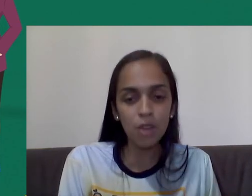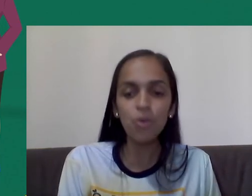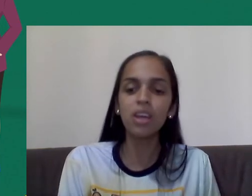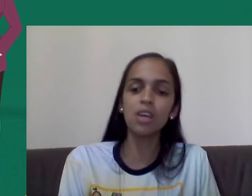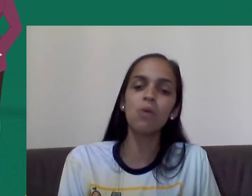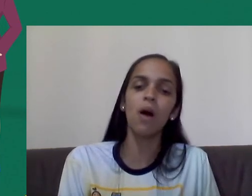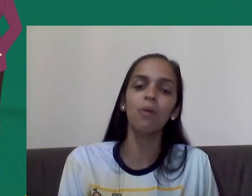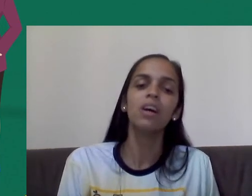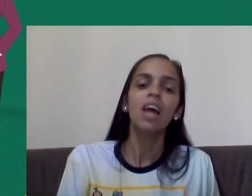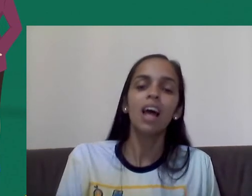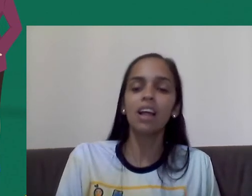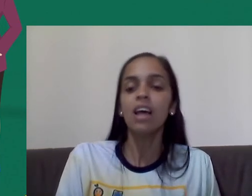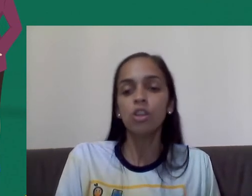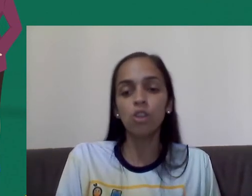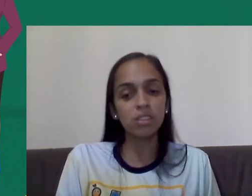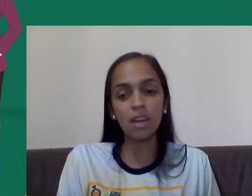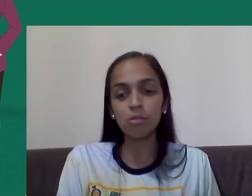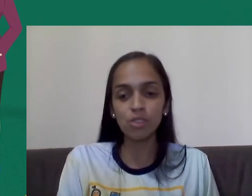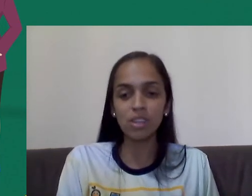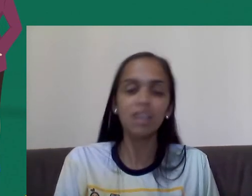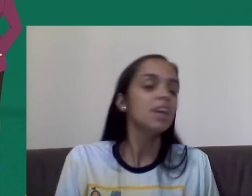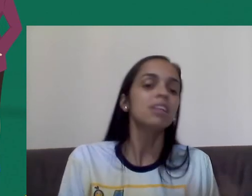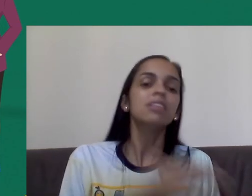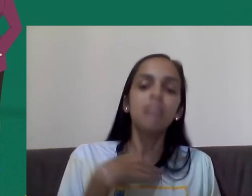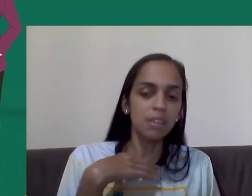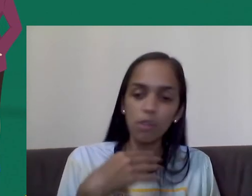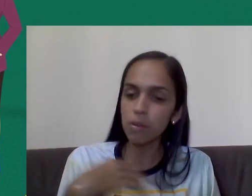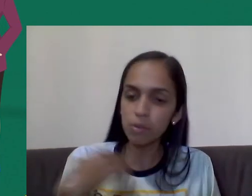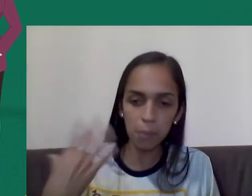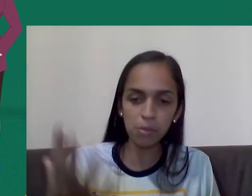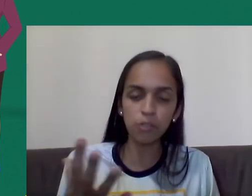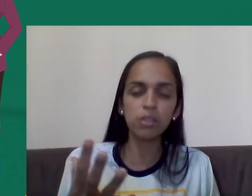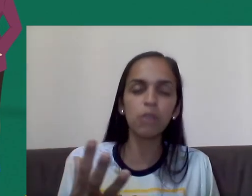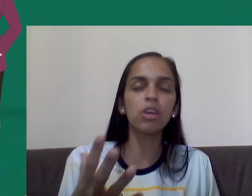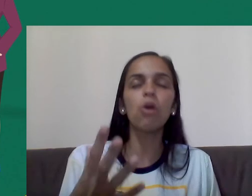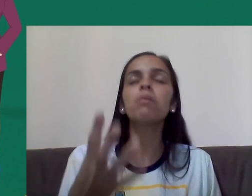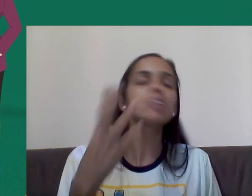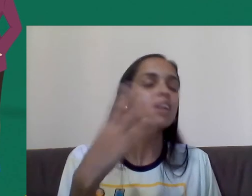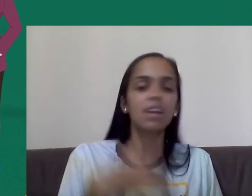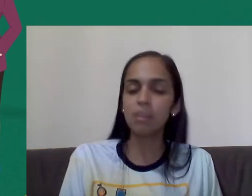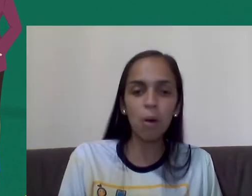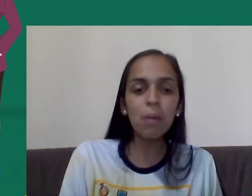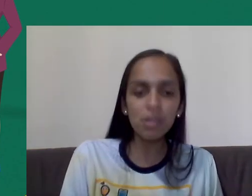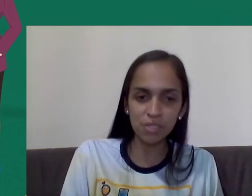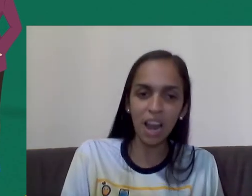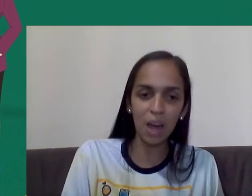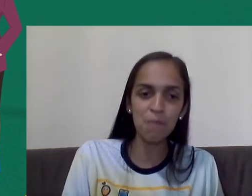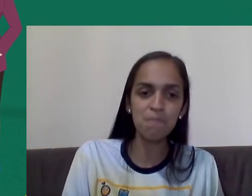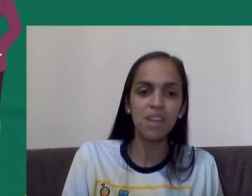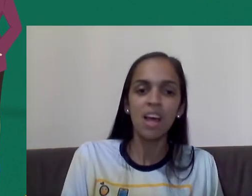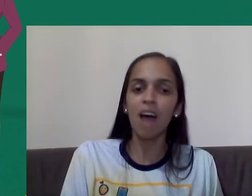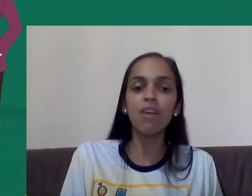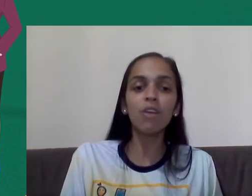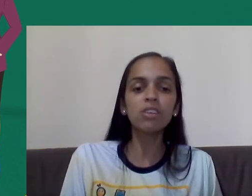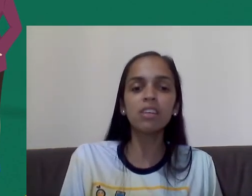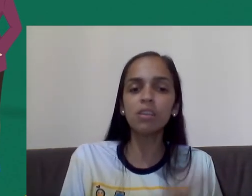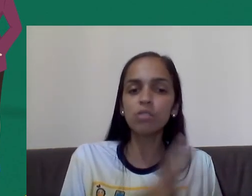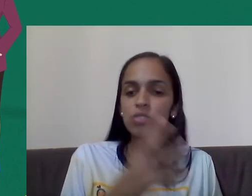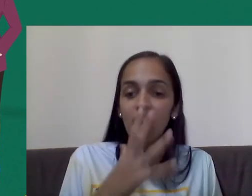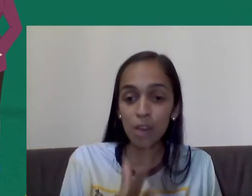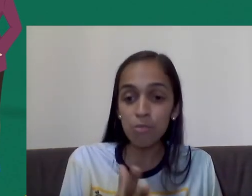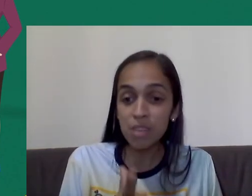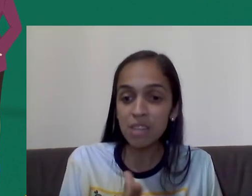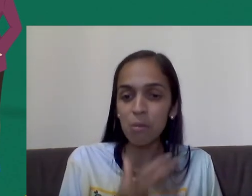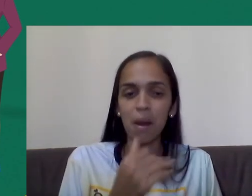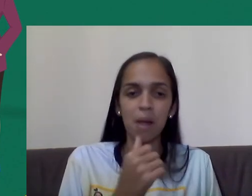trabalho igual. Nós queremos o quê? Desenvolvemos a mesma função que homens, receber o mesmo salário. A valorização de um